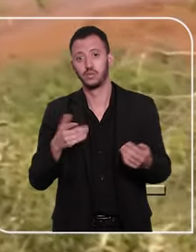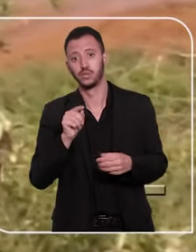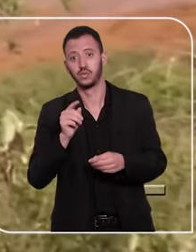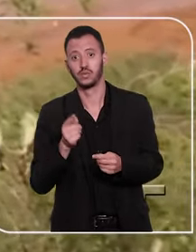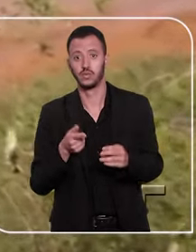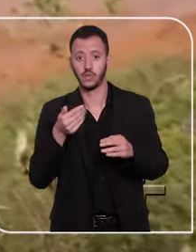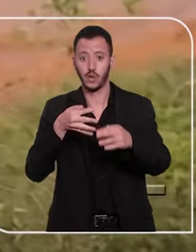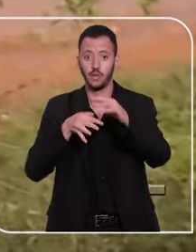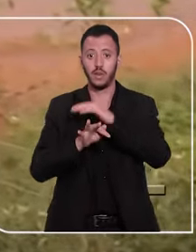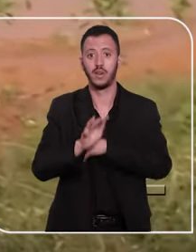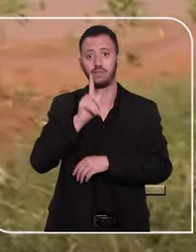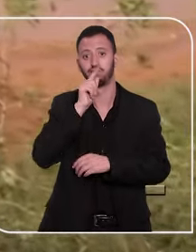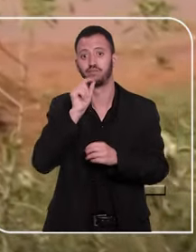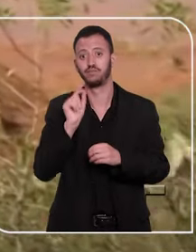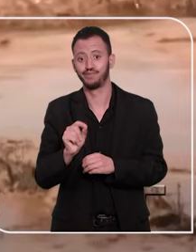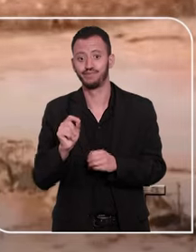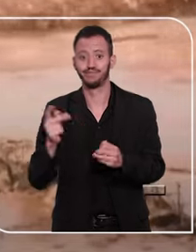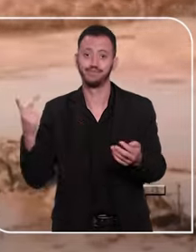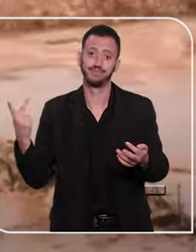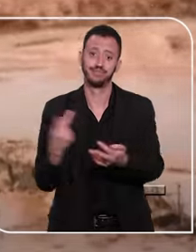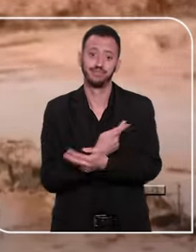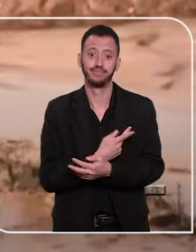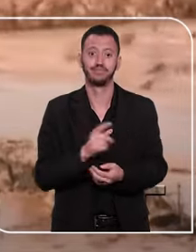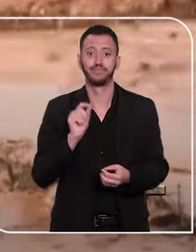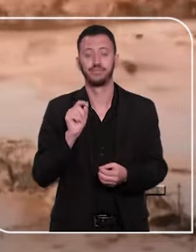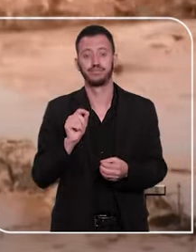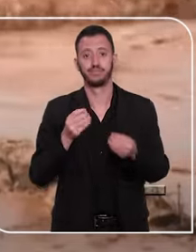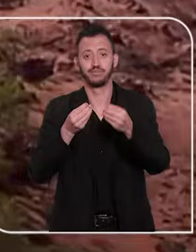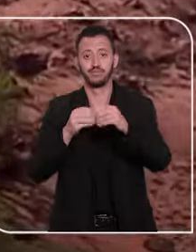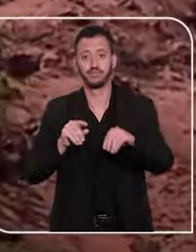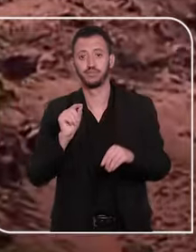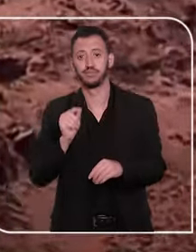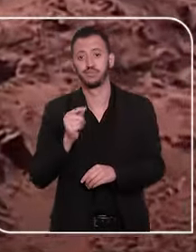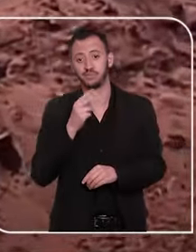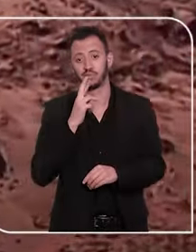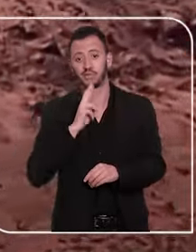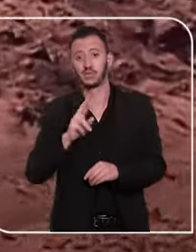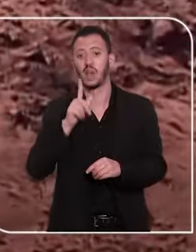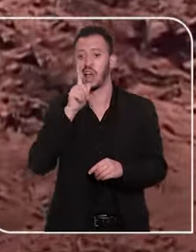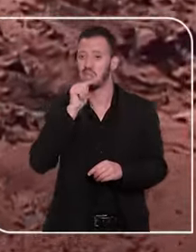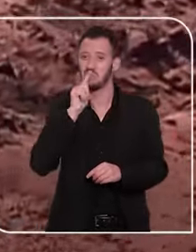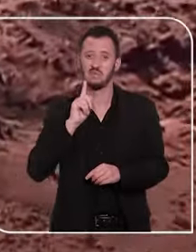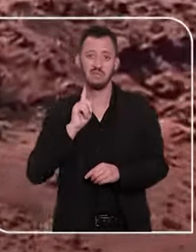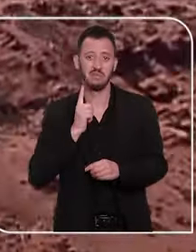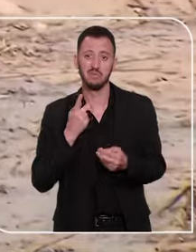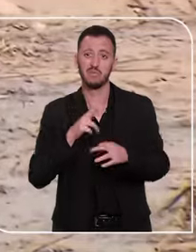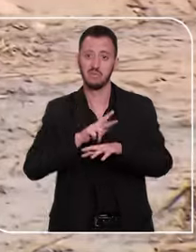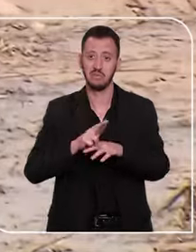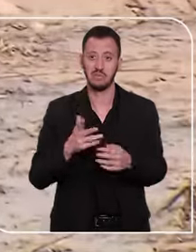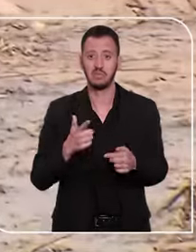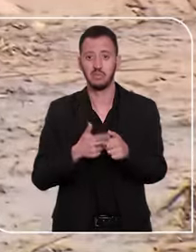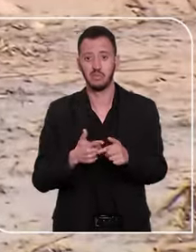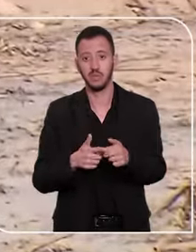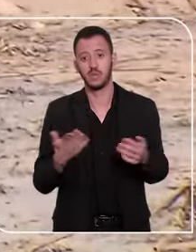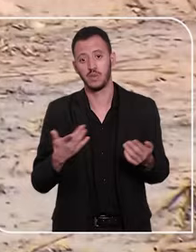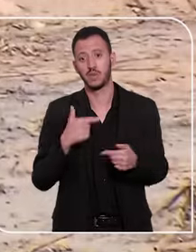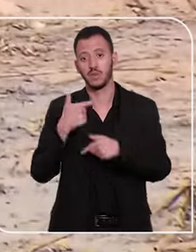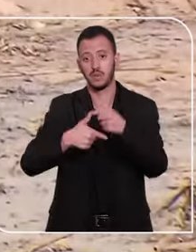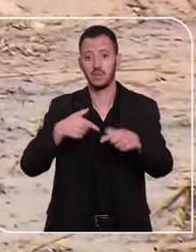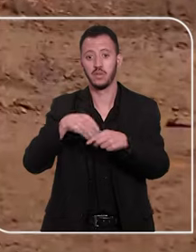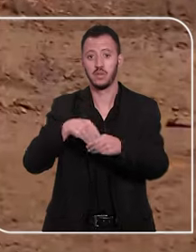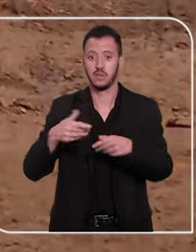interrupção no fornecimento de água em razão da tragédia ou questionaram a qualidade da água após o